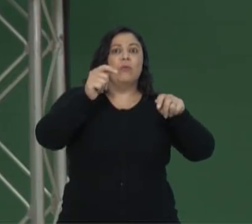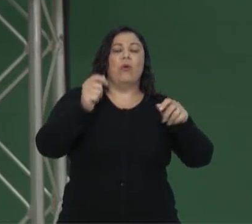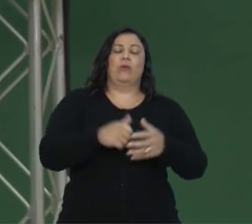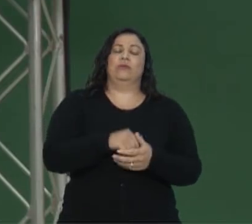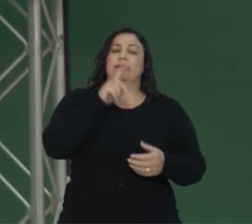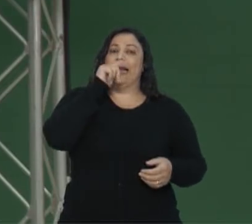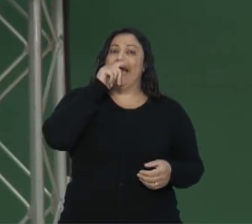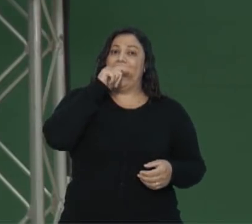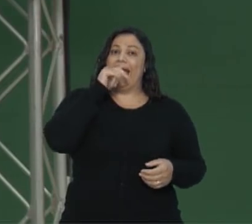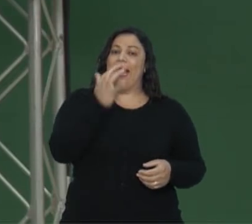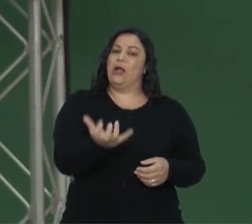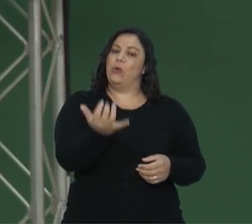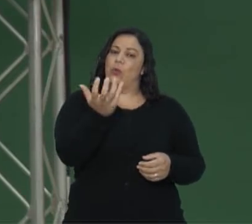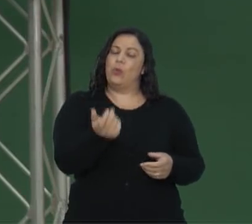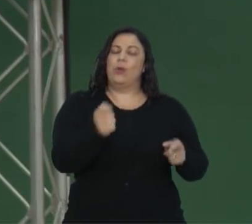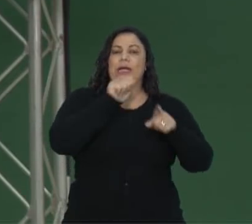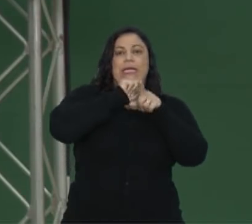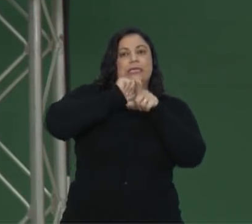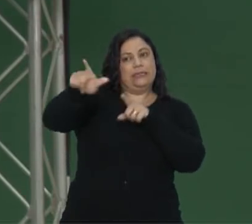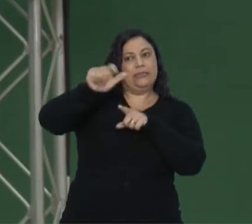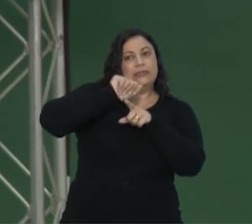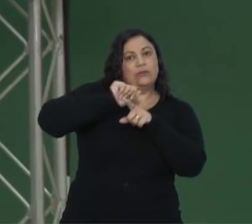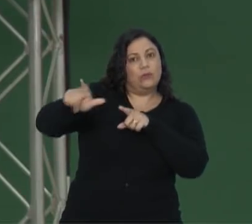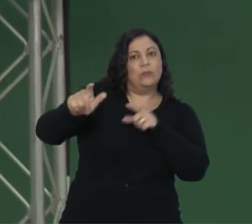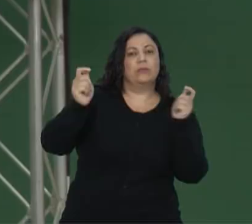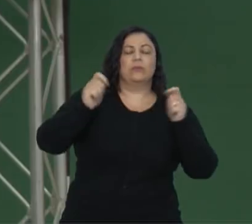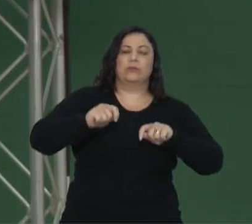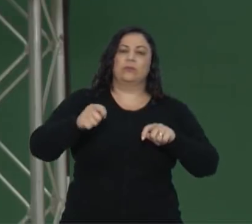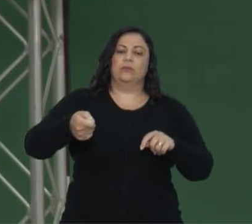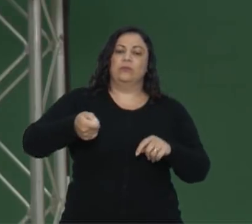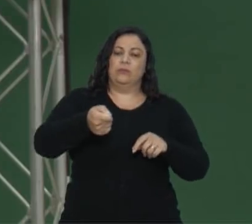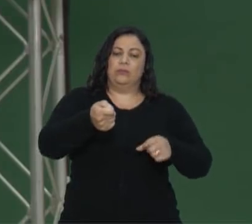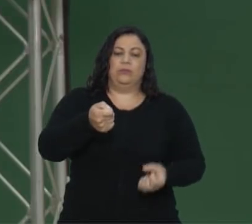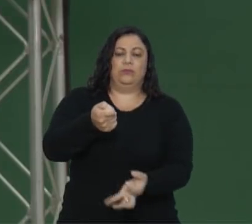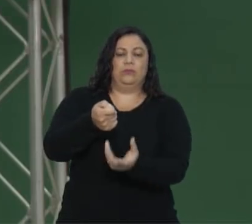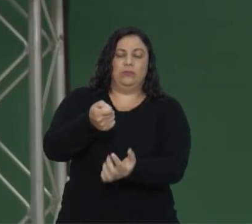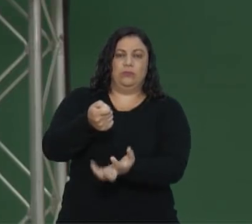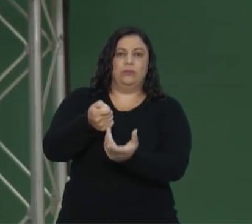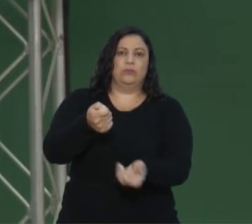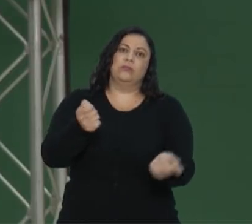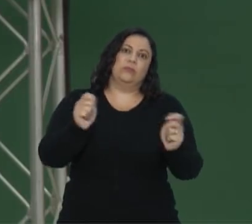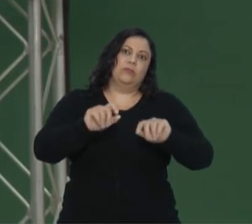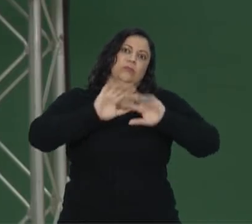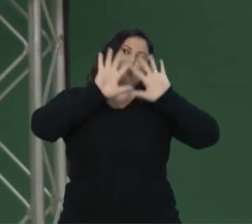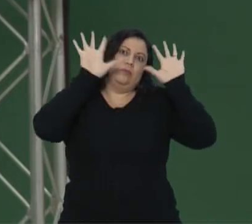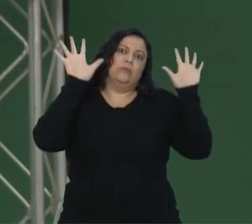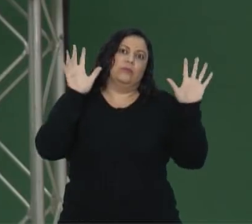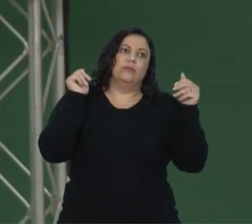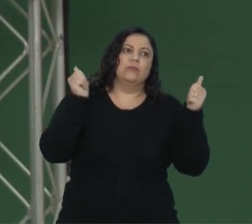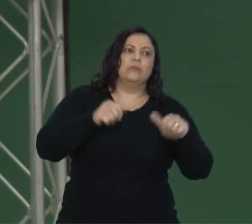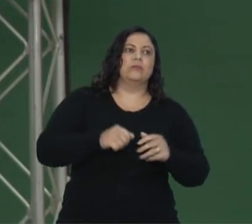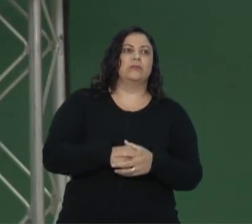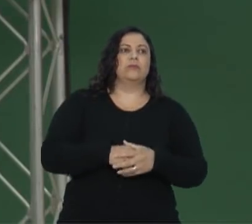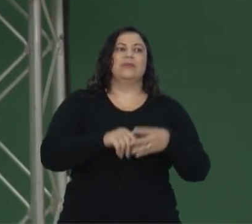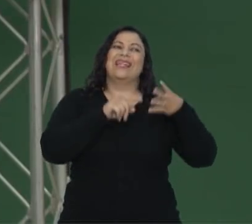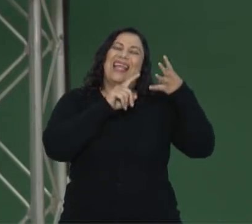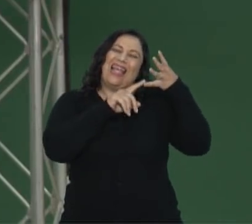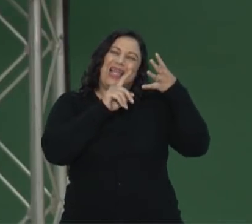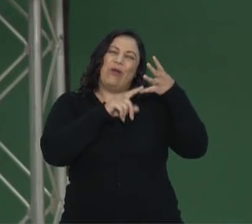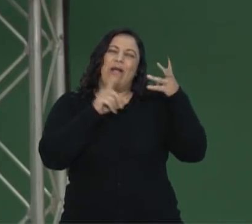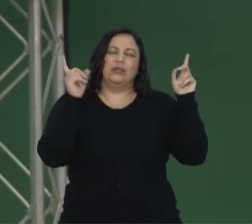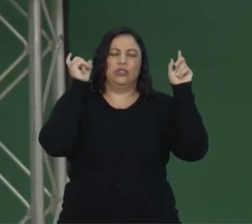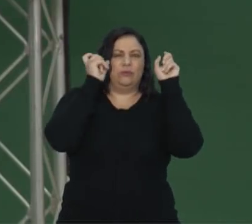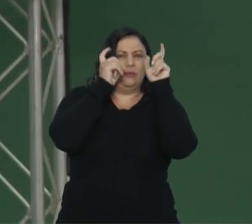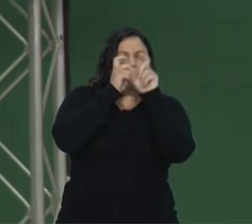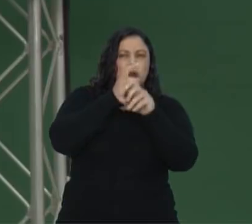água, acender um fósforo, aquecer uma panela. Claro, a situação 4 é mais elaborada ao